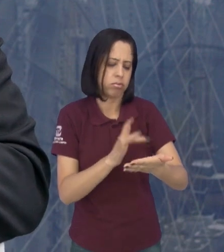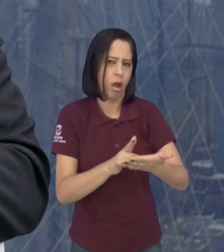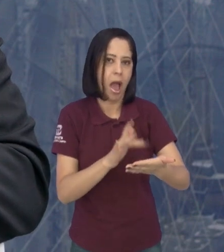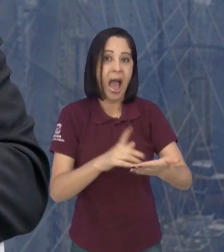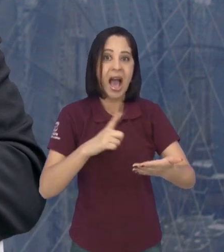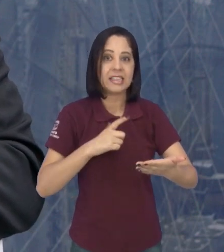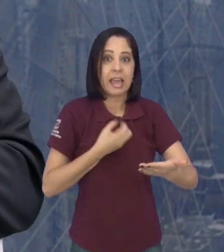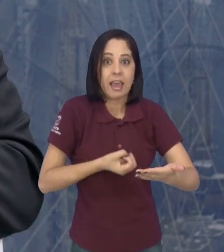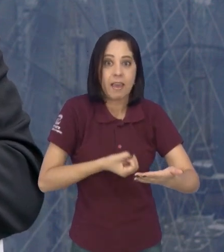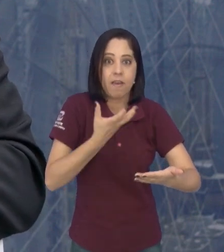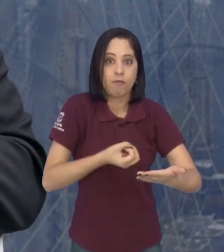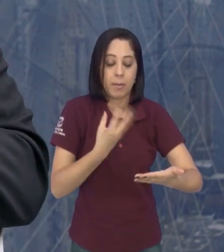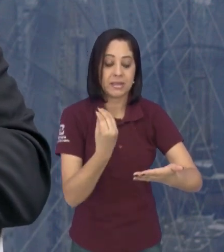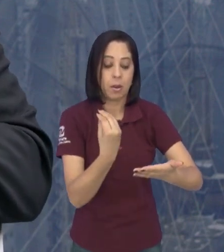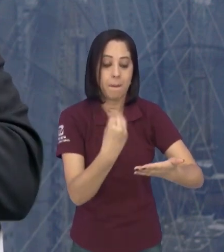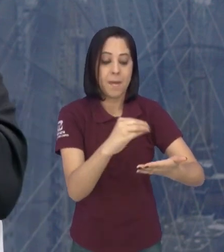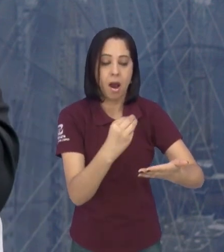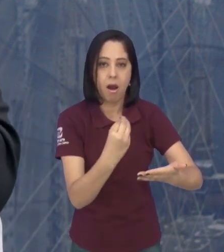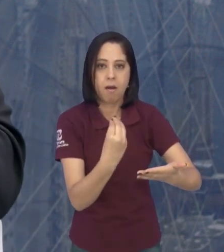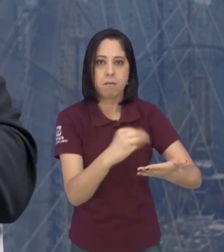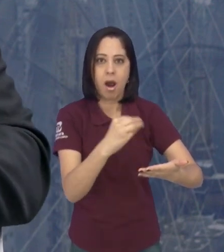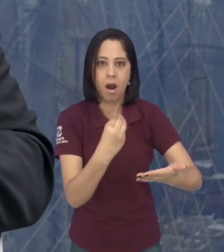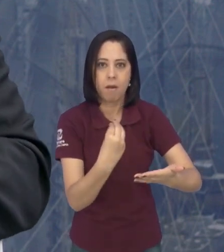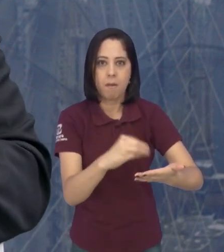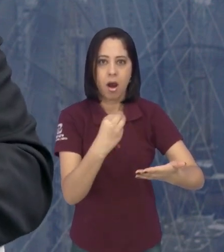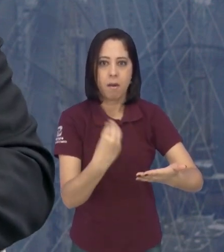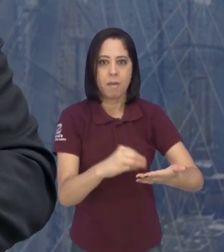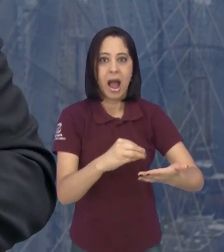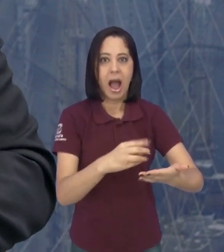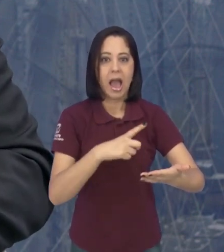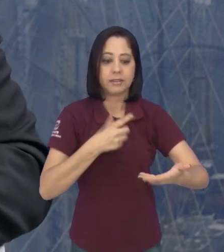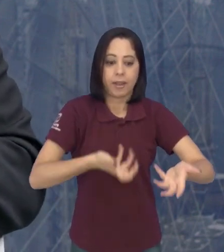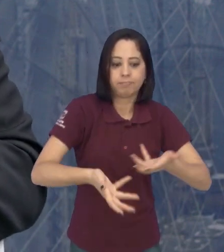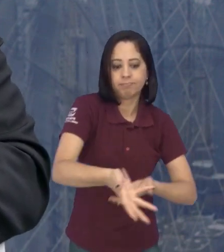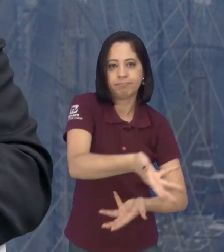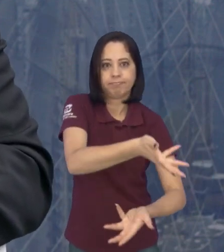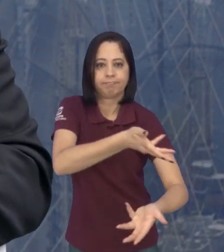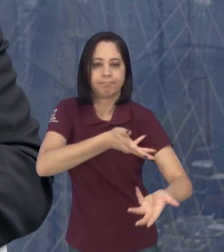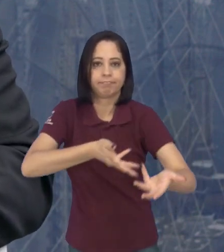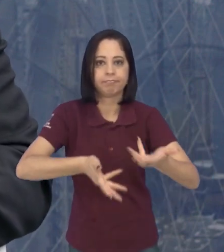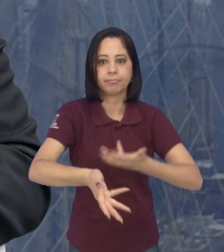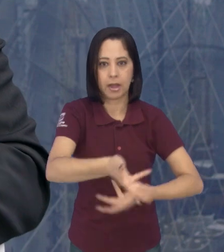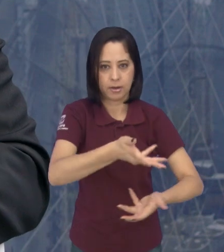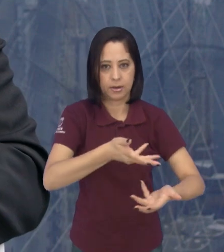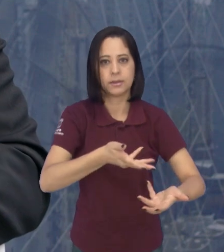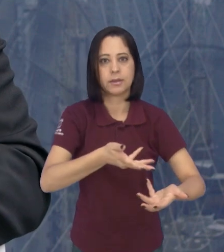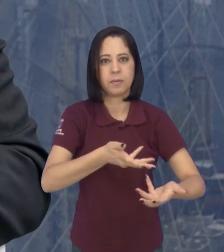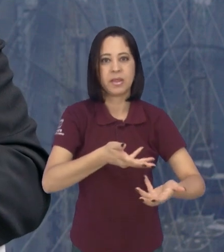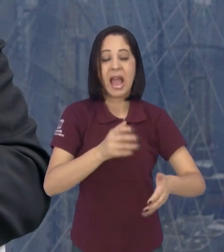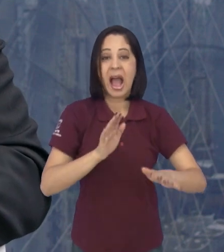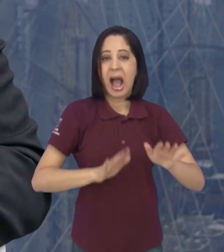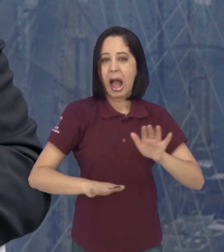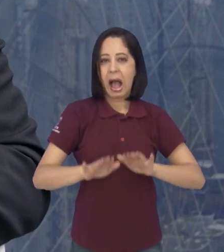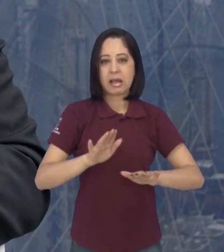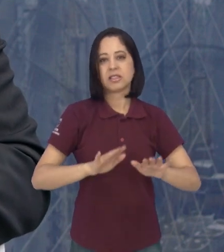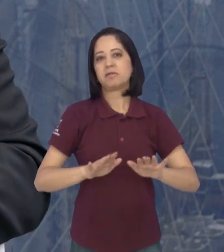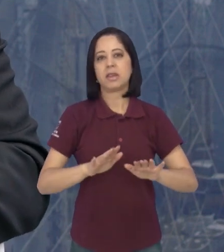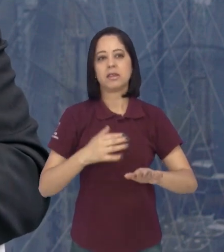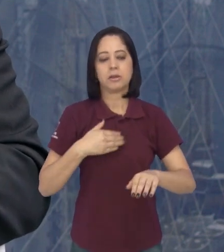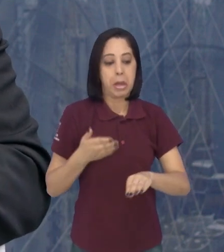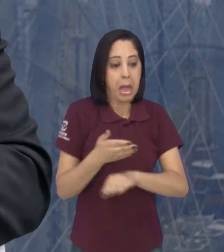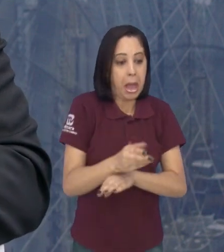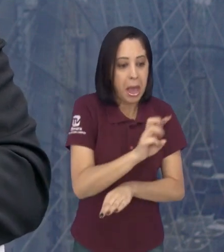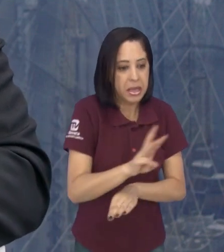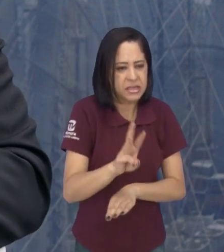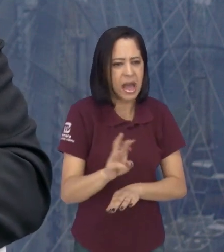de dados que eles circulam e são tratados. Mesmo quando a gente não está logado em algum site